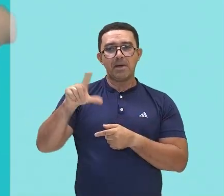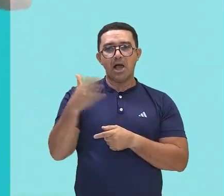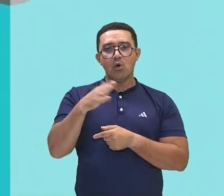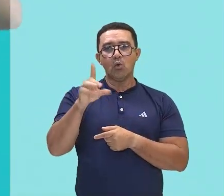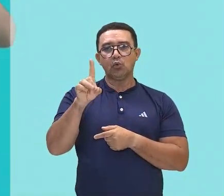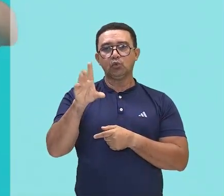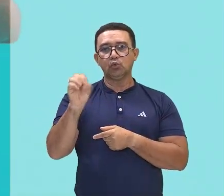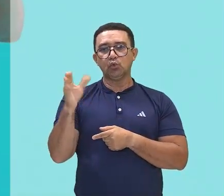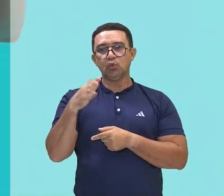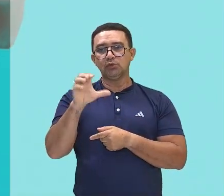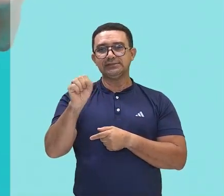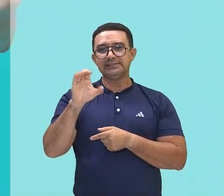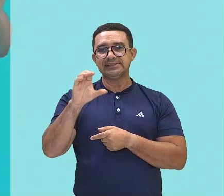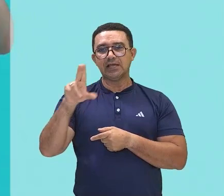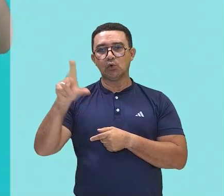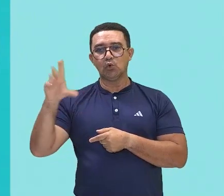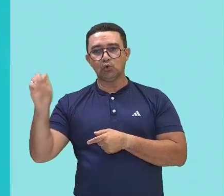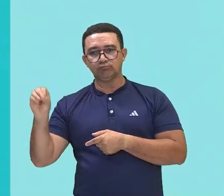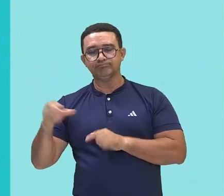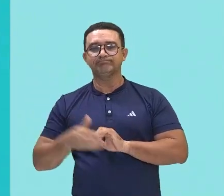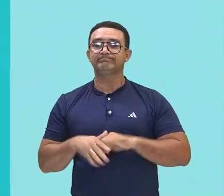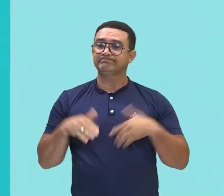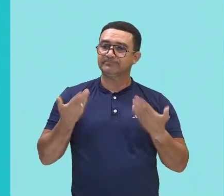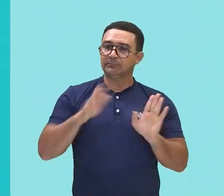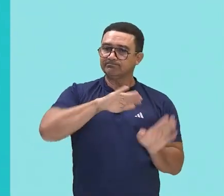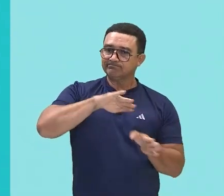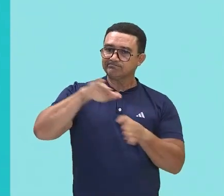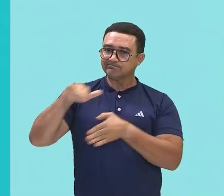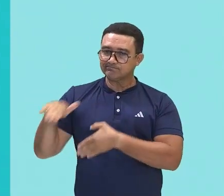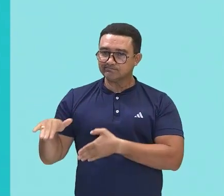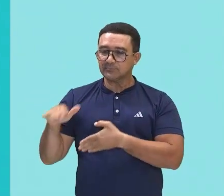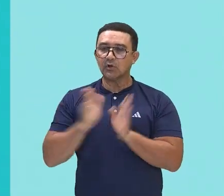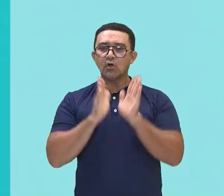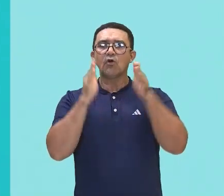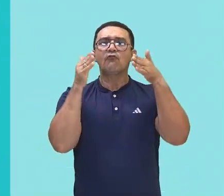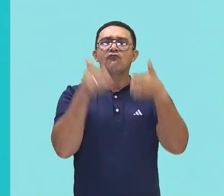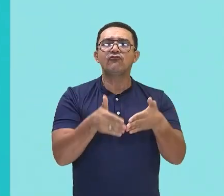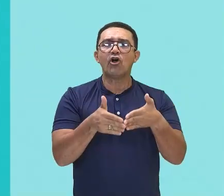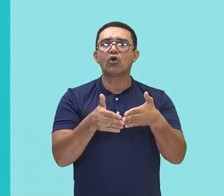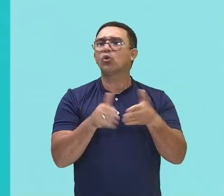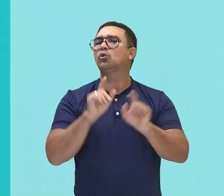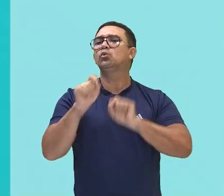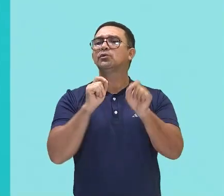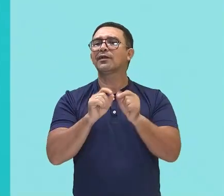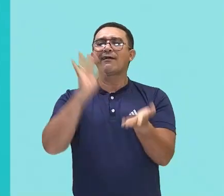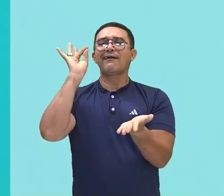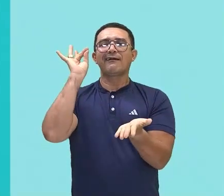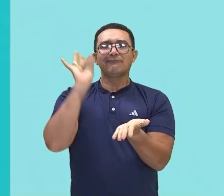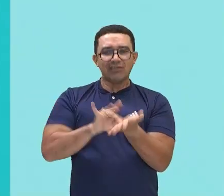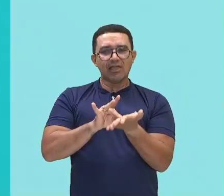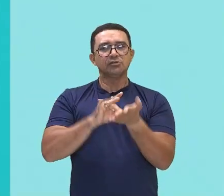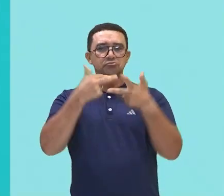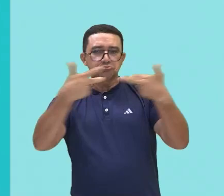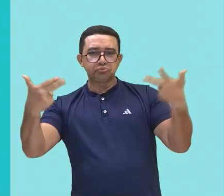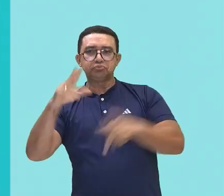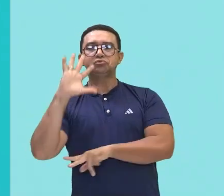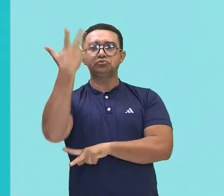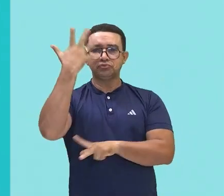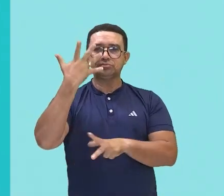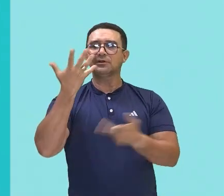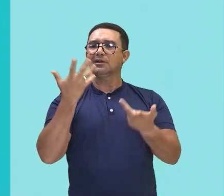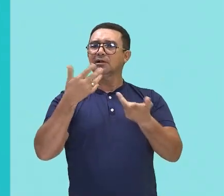a gente vai deixar essas ideias de lado e vamos de fato focar a realidade, denunciando ali os aspectos